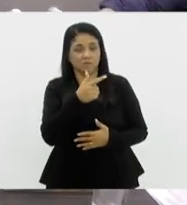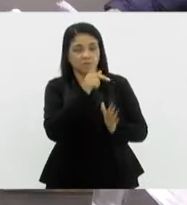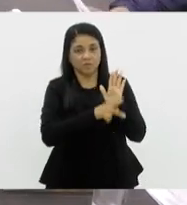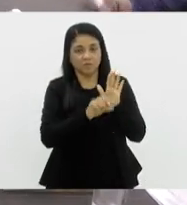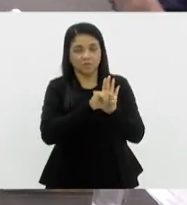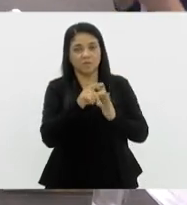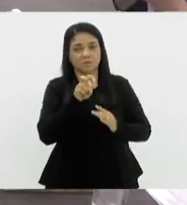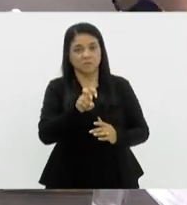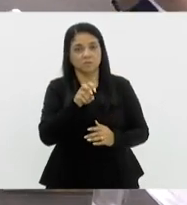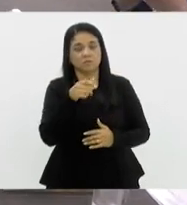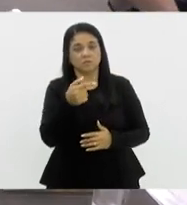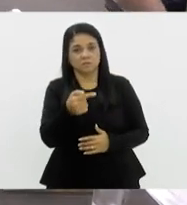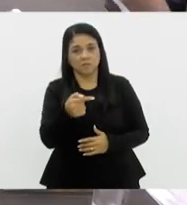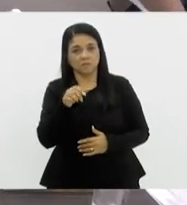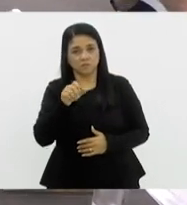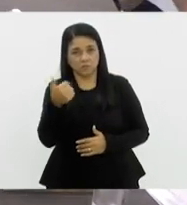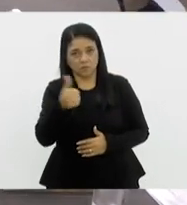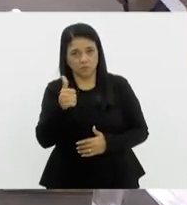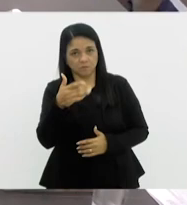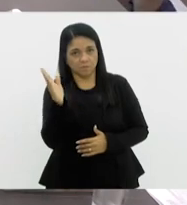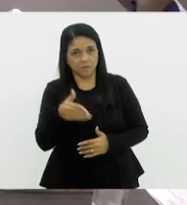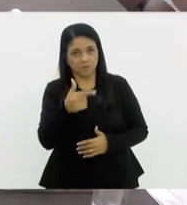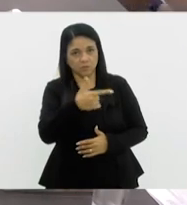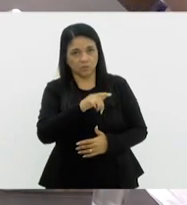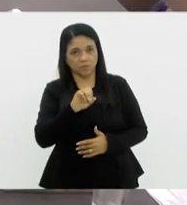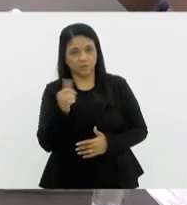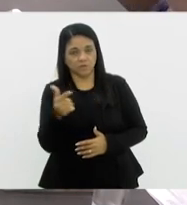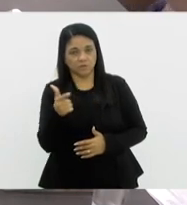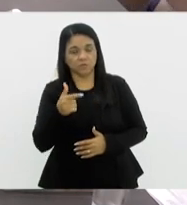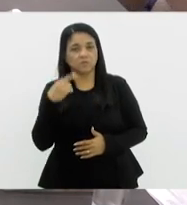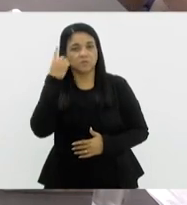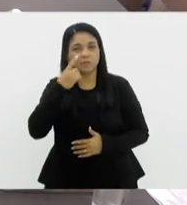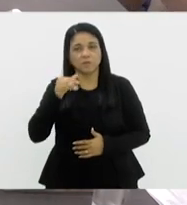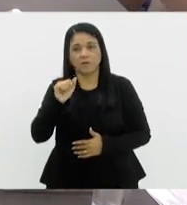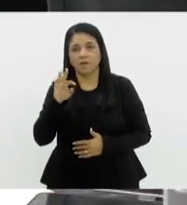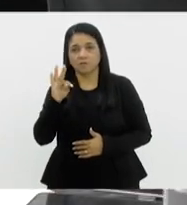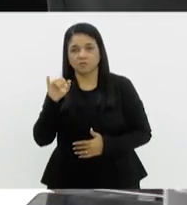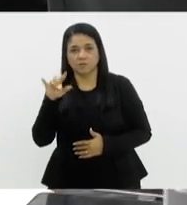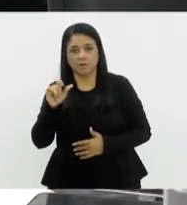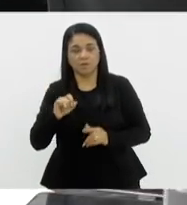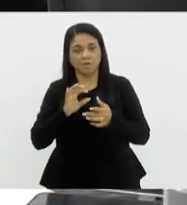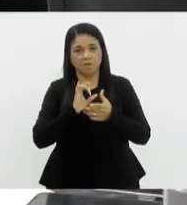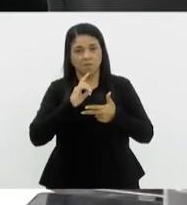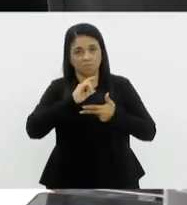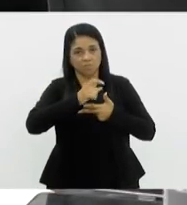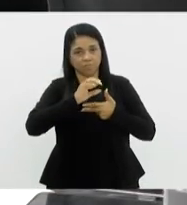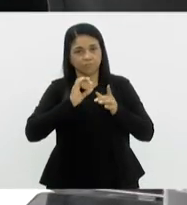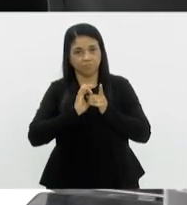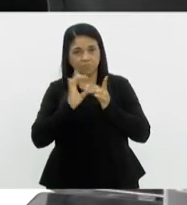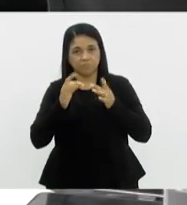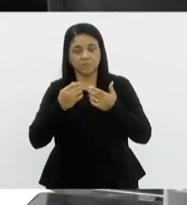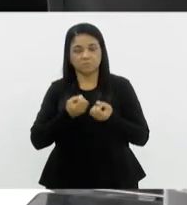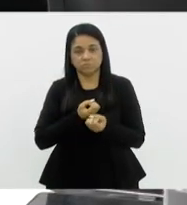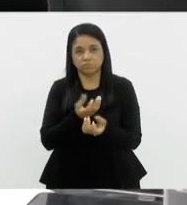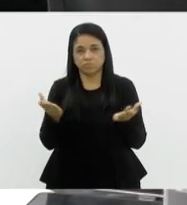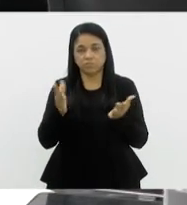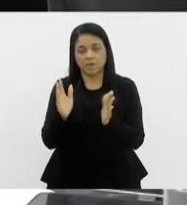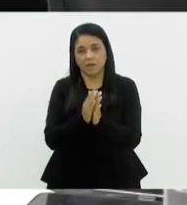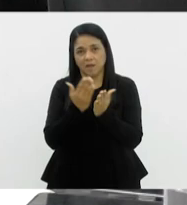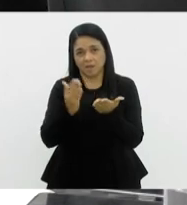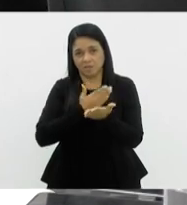lei 5711 de 2022, de autoria do deputado Átila Nunes. Autoriza o Poder Executivo a criar e distribuir a